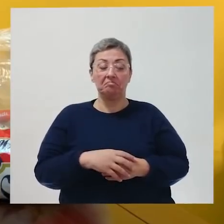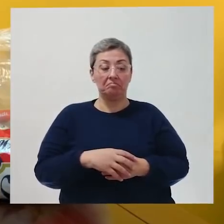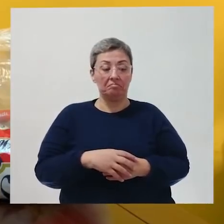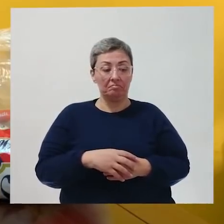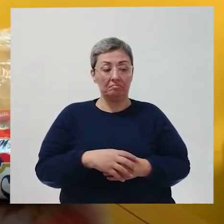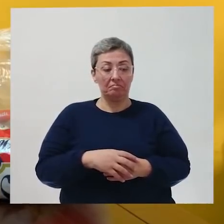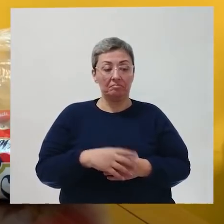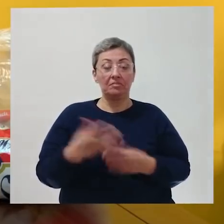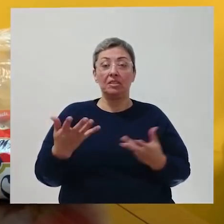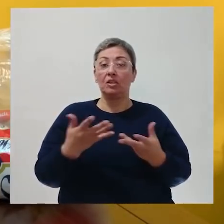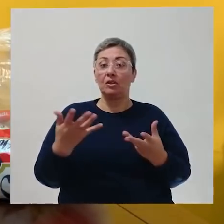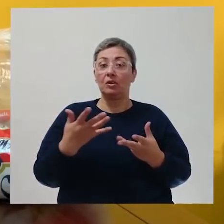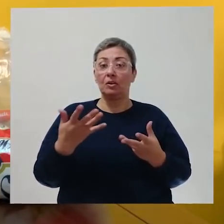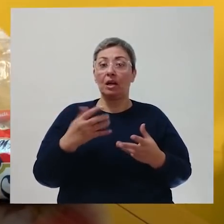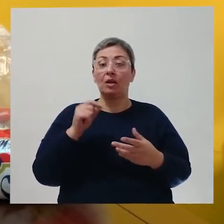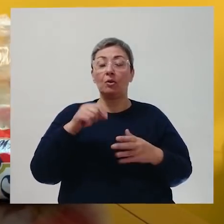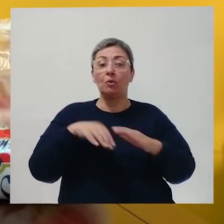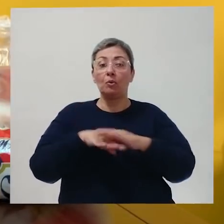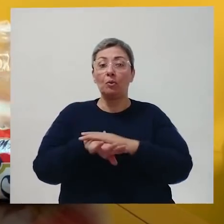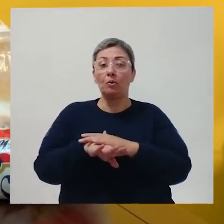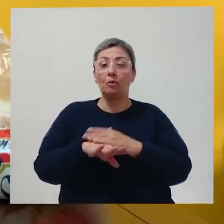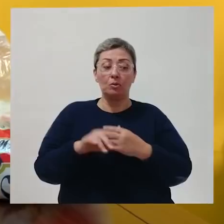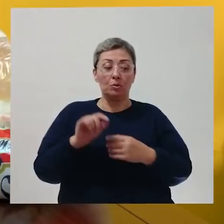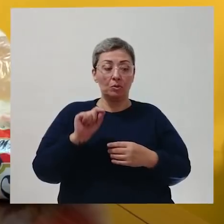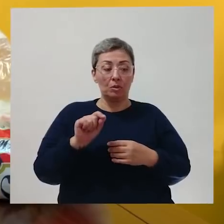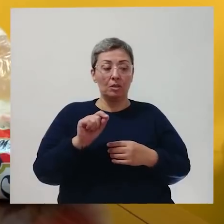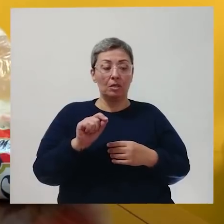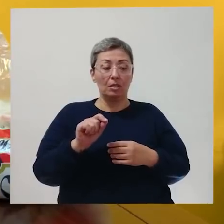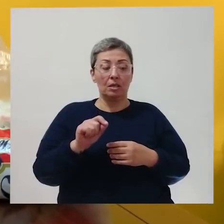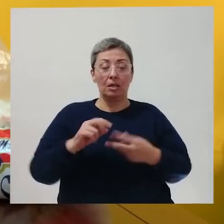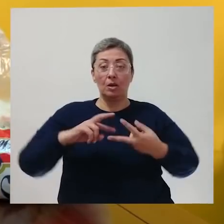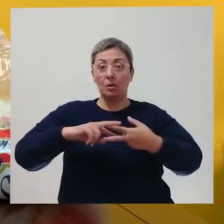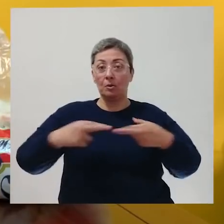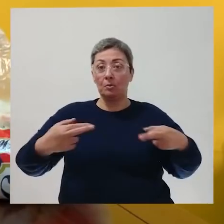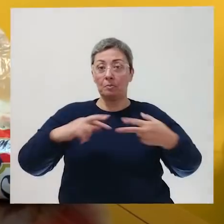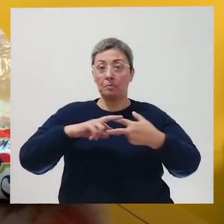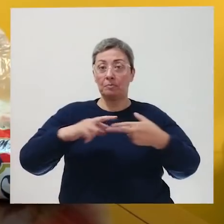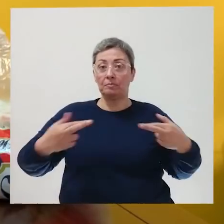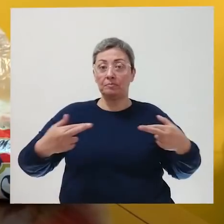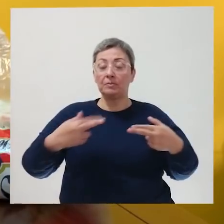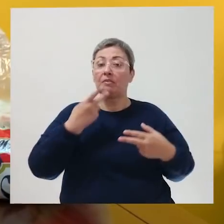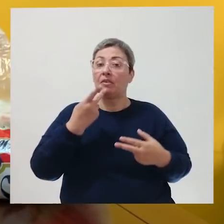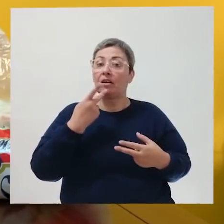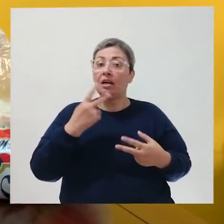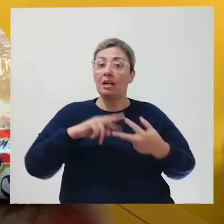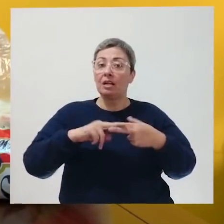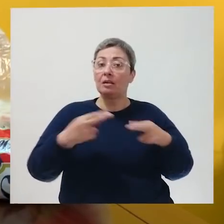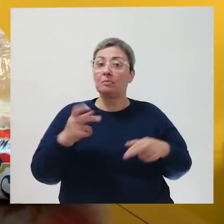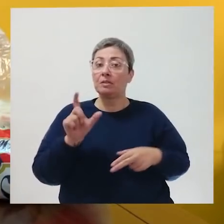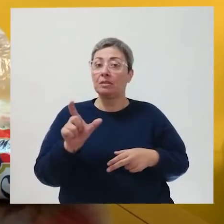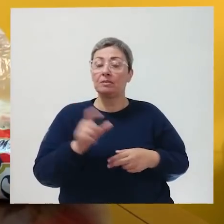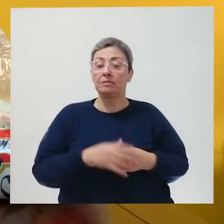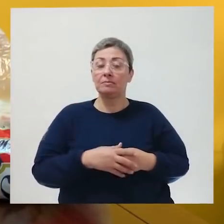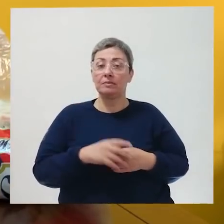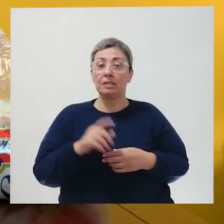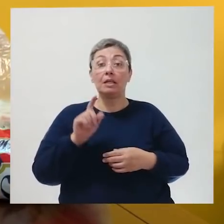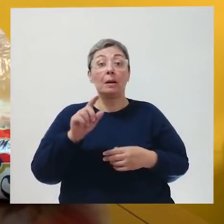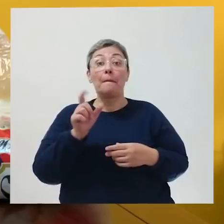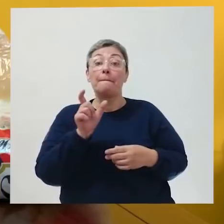bem, Gu. Agora nós vamos guardar o macarrão. Fala, macarrão.